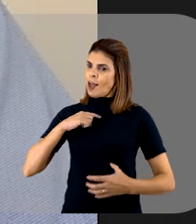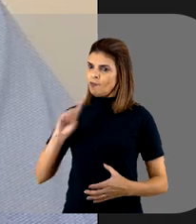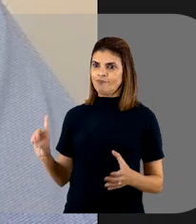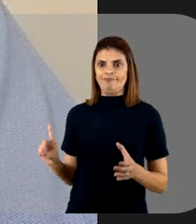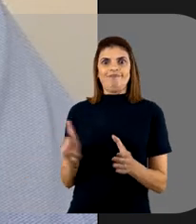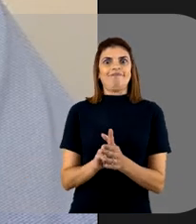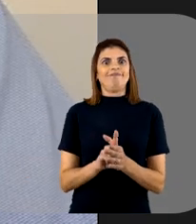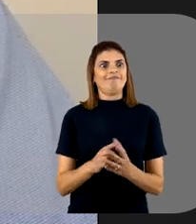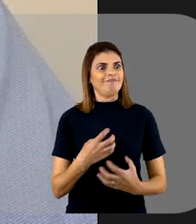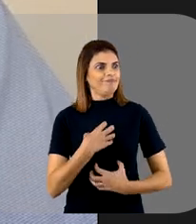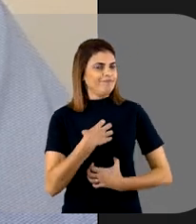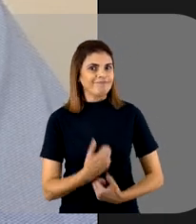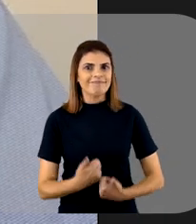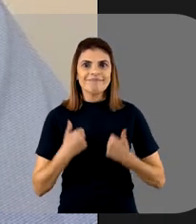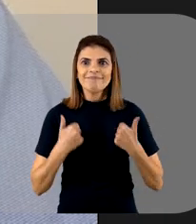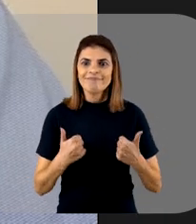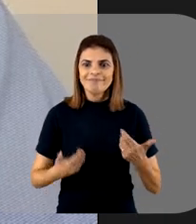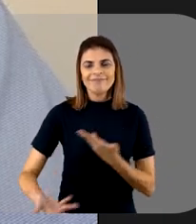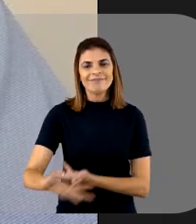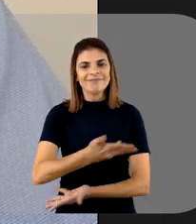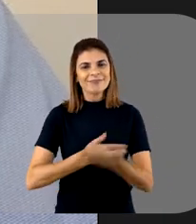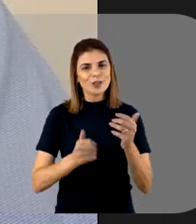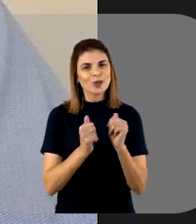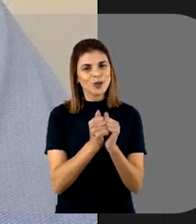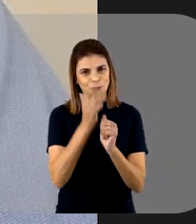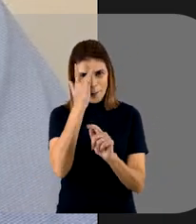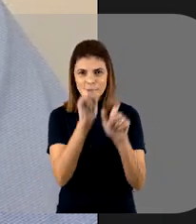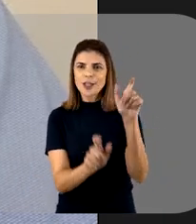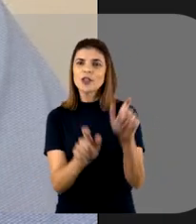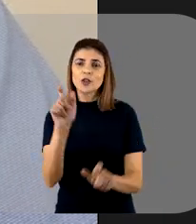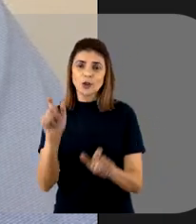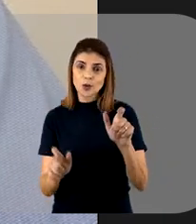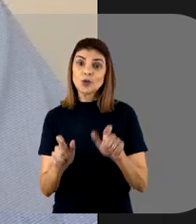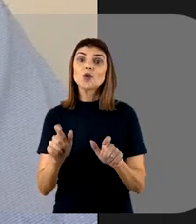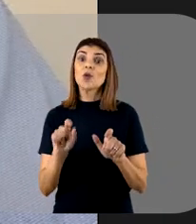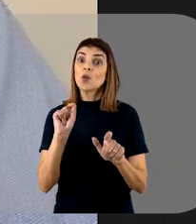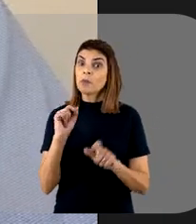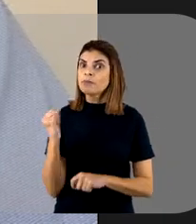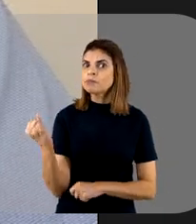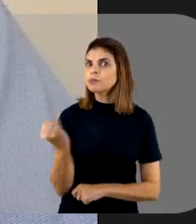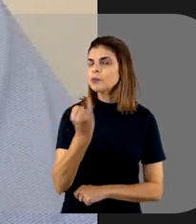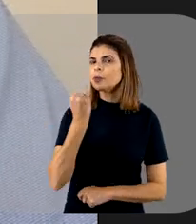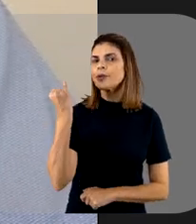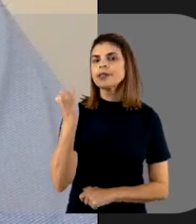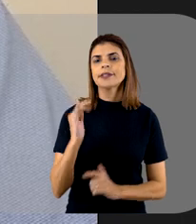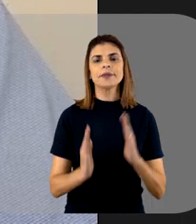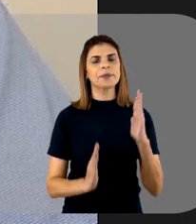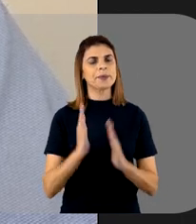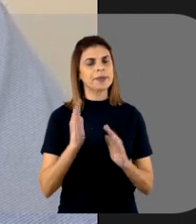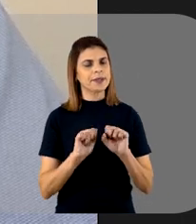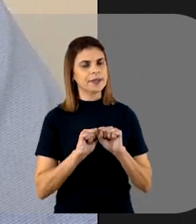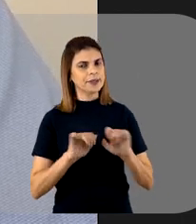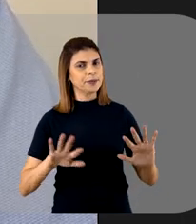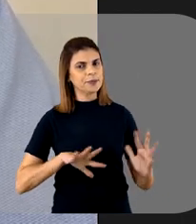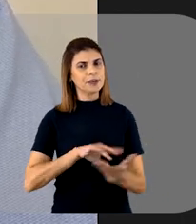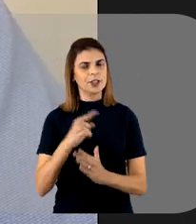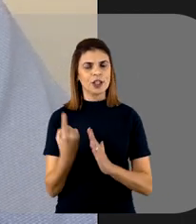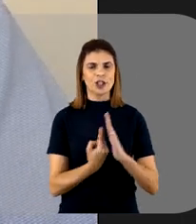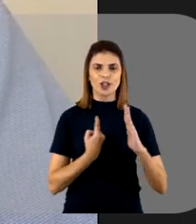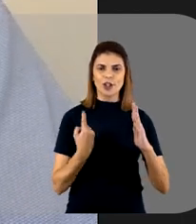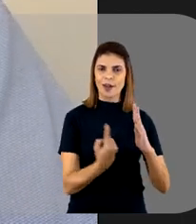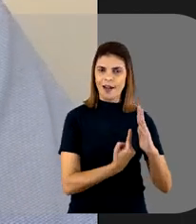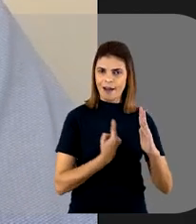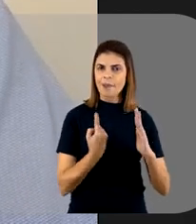de pertencimento ali com aquelas pessoas, né? Um aspecto importantíssimo nesse período também